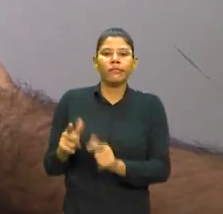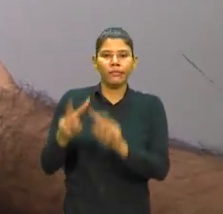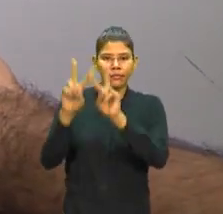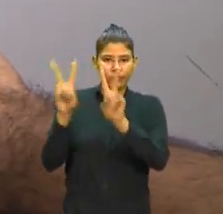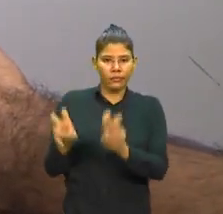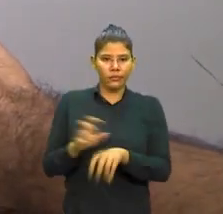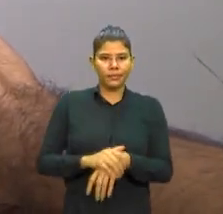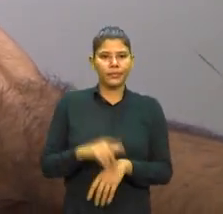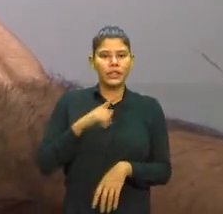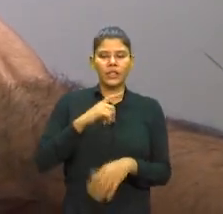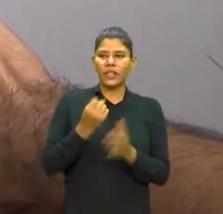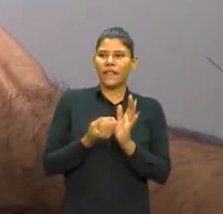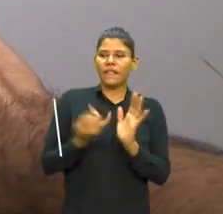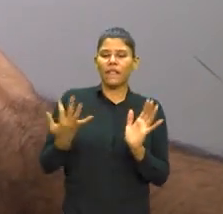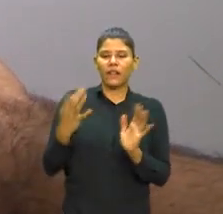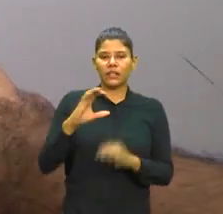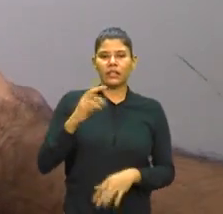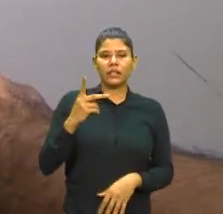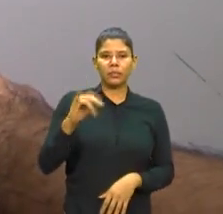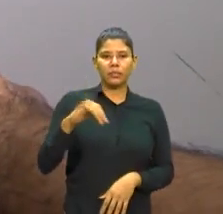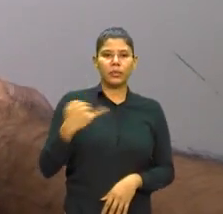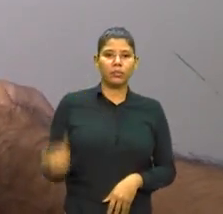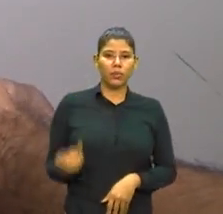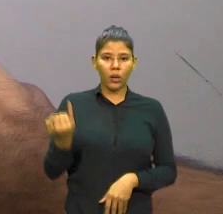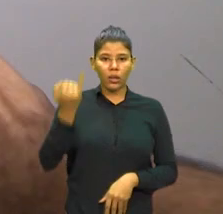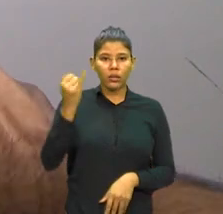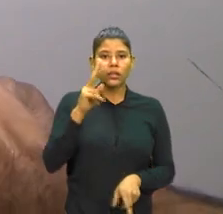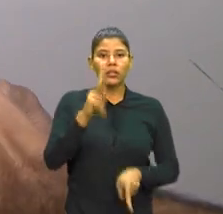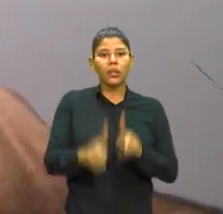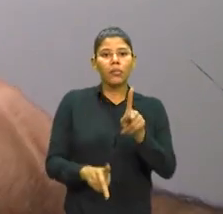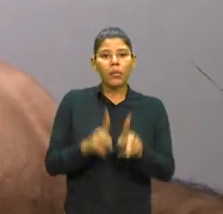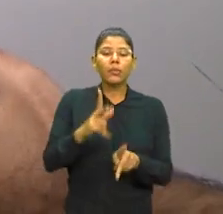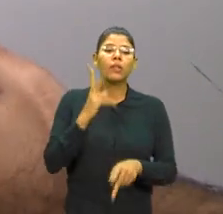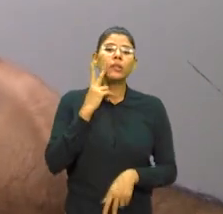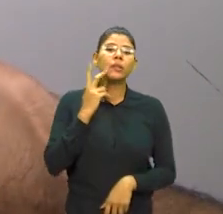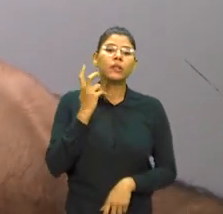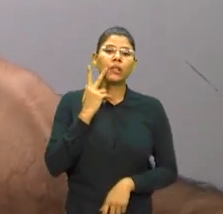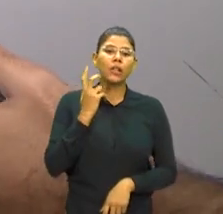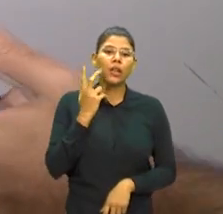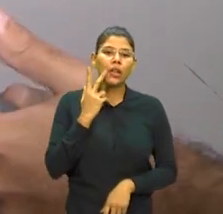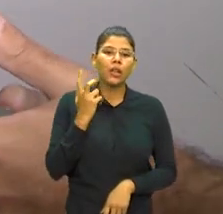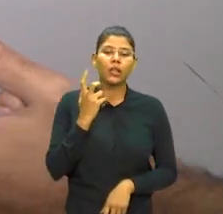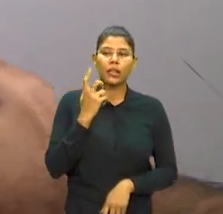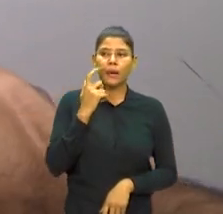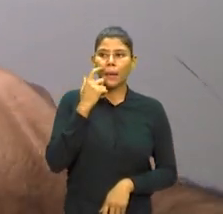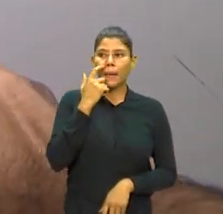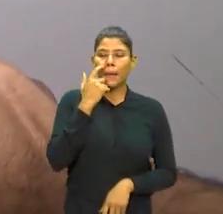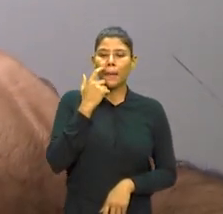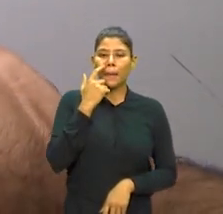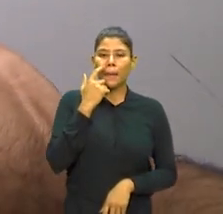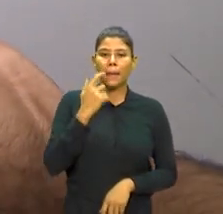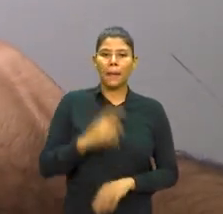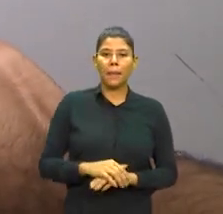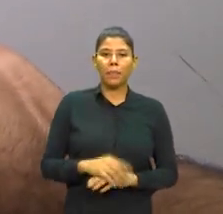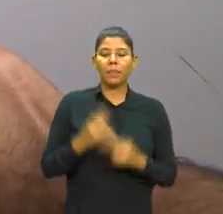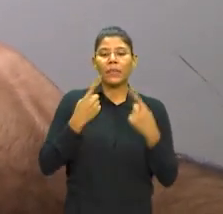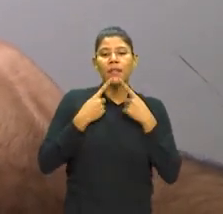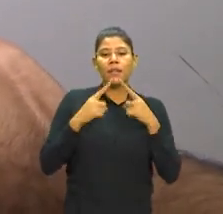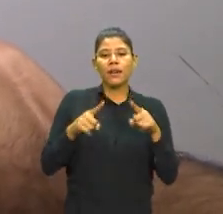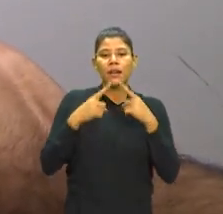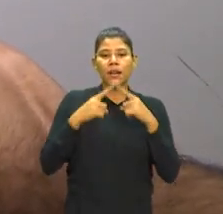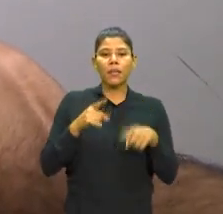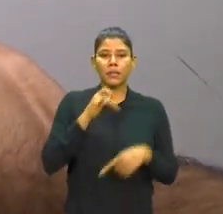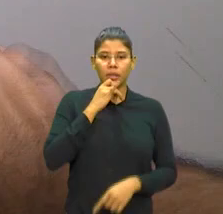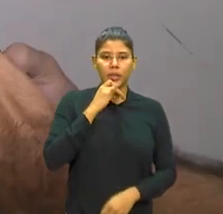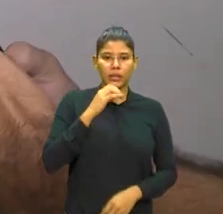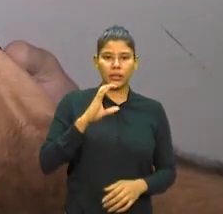várias cpis aqui importante que a população do estado do Ceará ela ela ela ela ela reclama por exemplo a CPI da